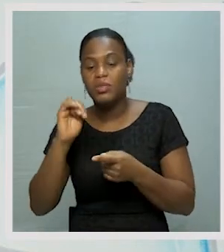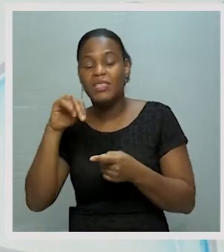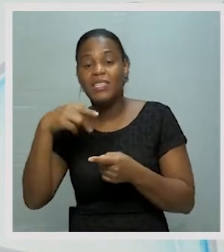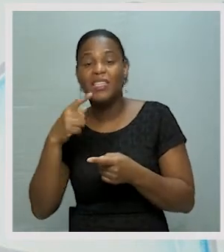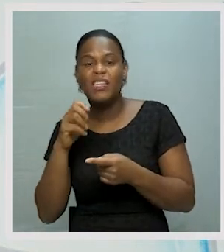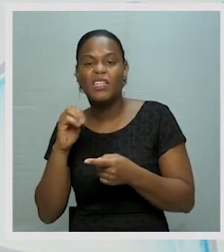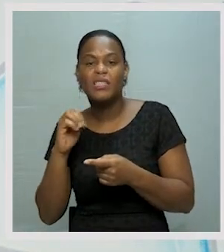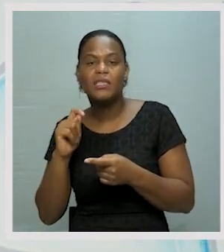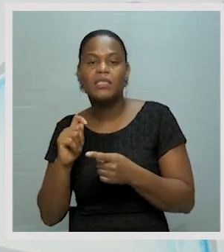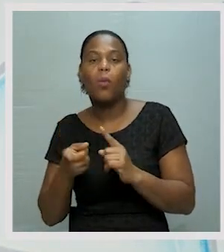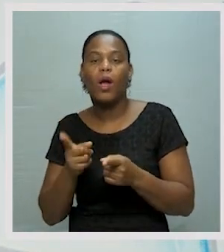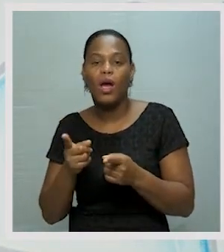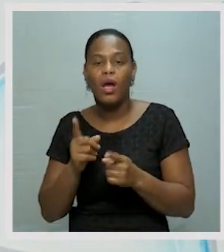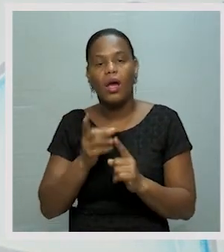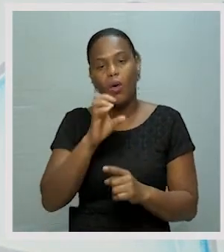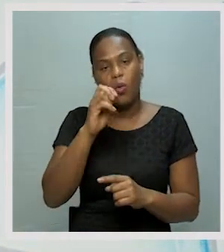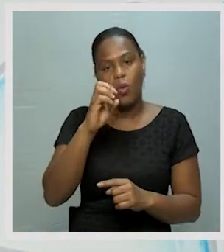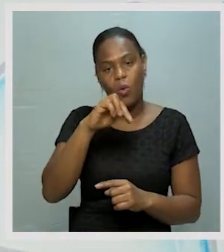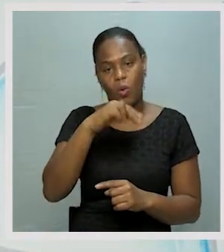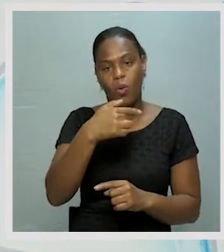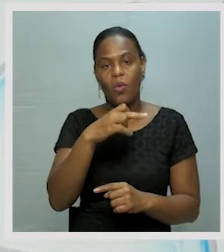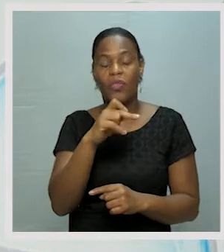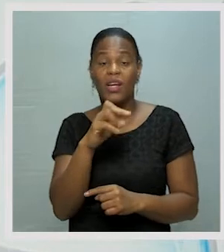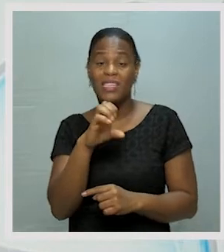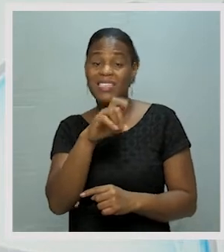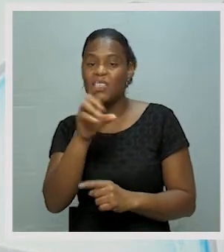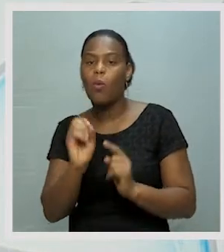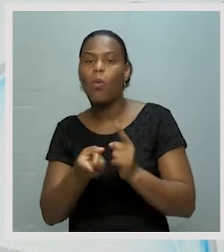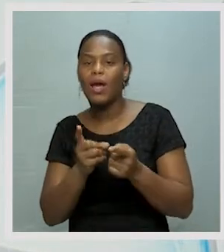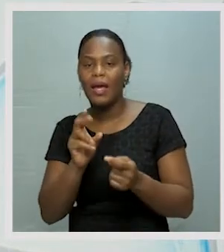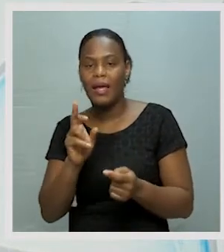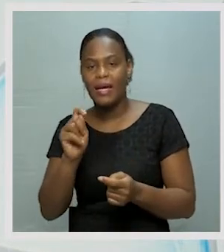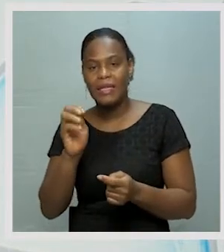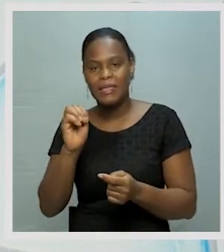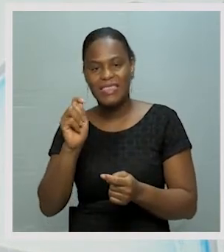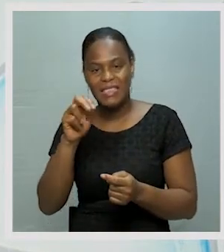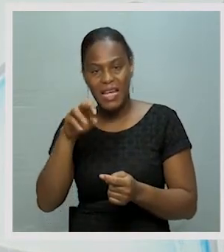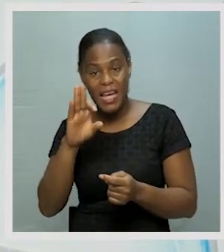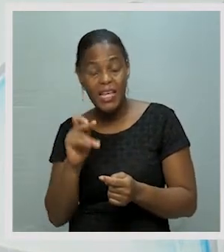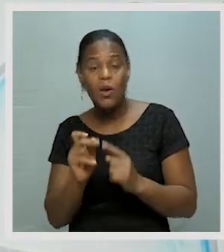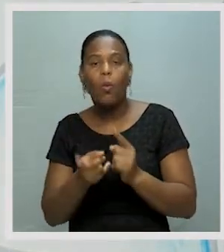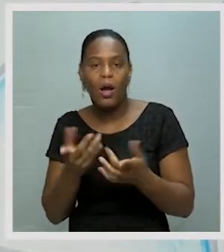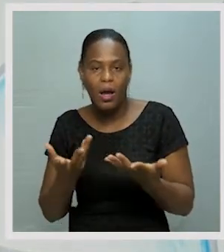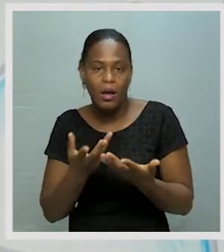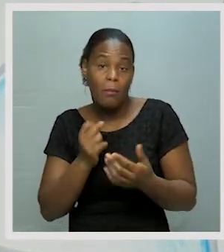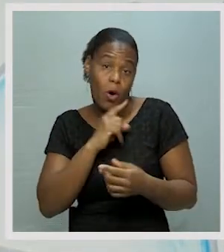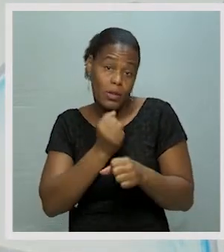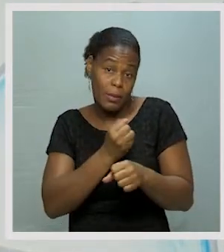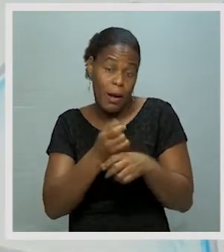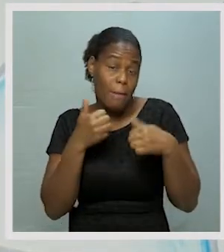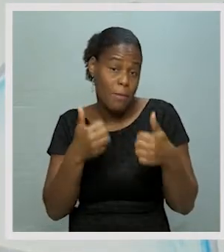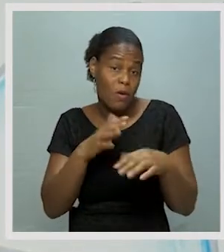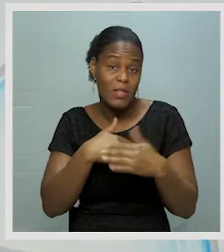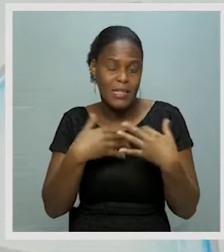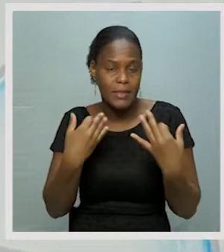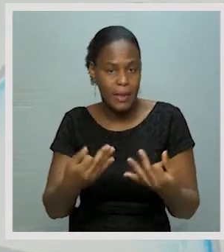contração e o que é uma resenha, para que você possa equilibrar essas coisas e fazer um bom trabalho. Sempre nisto,